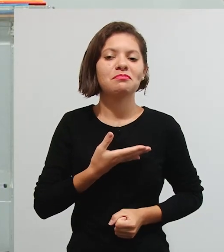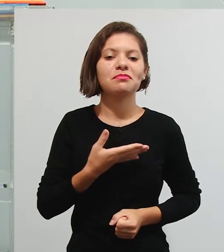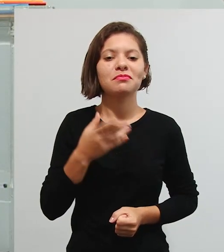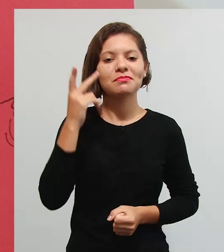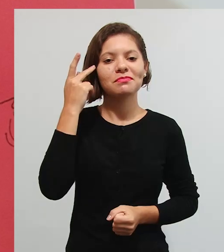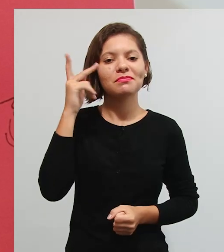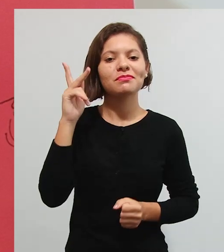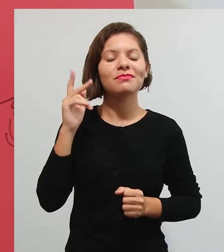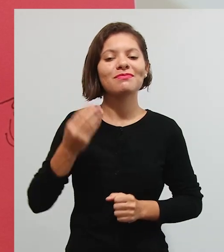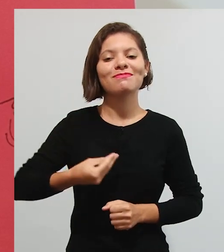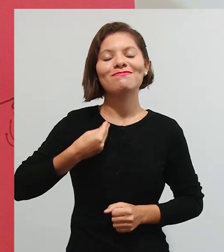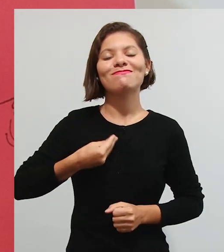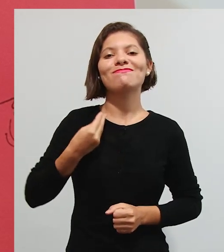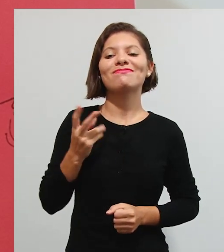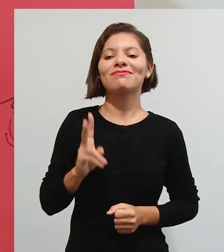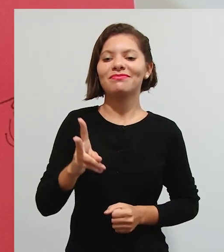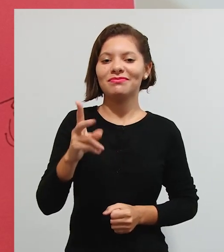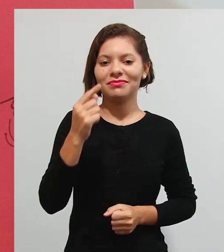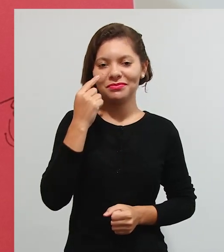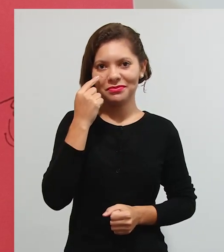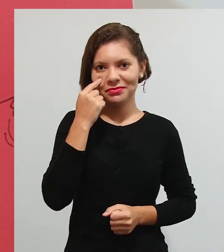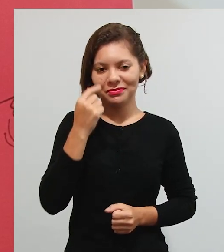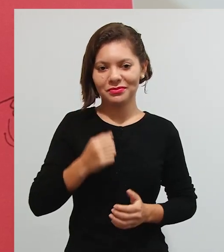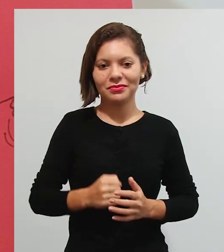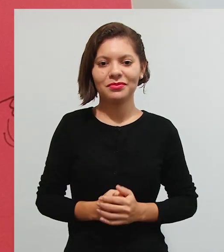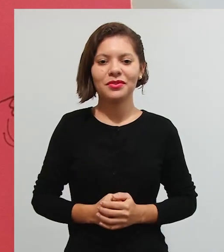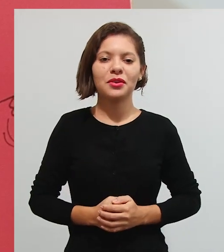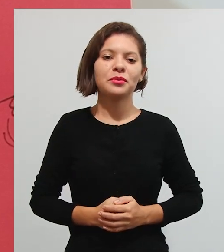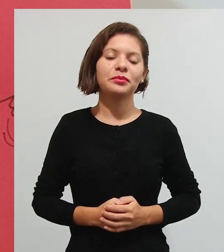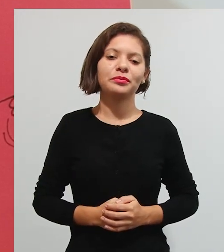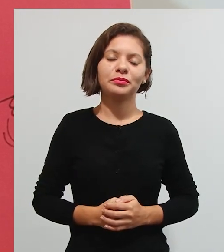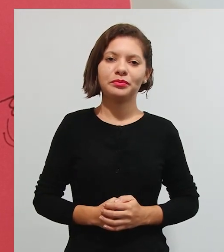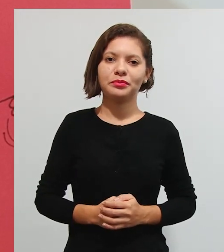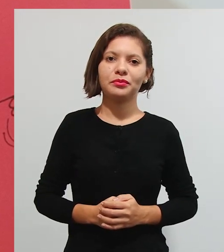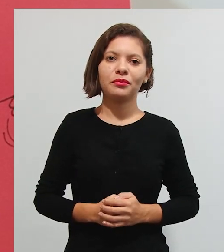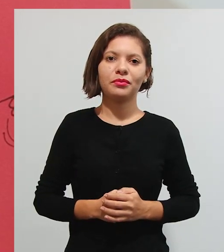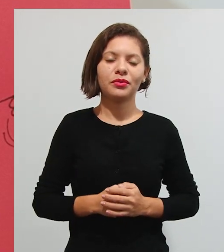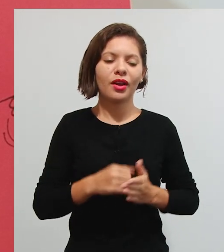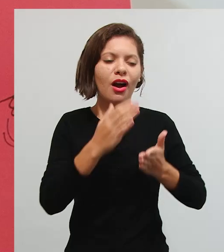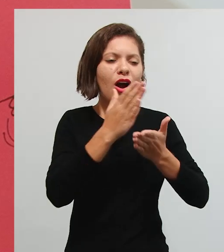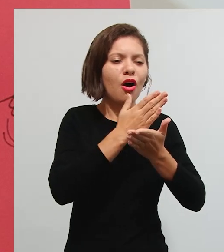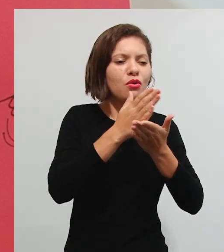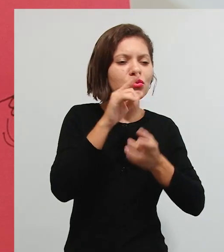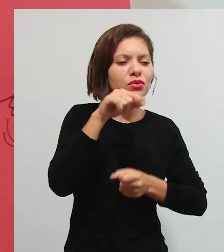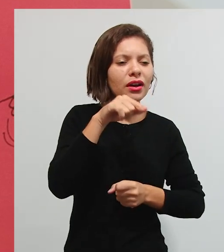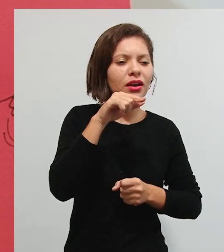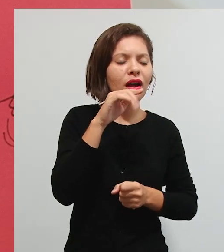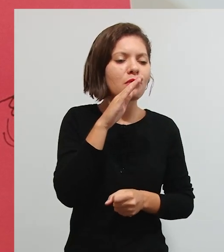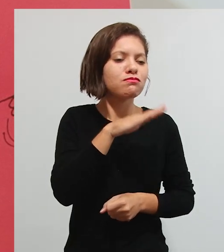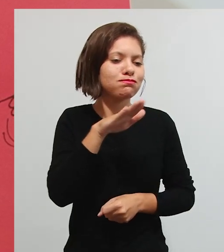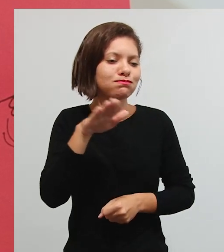de intervenção. Ficou curioso? Quer saber mais? Então vem comigo!